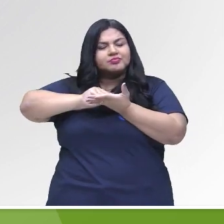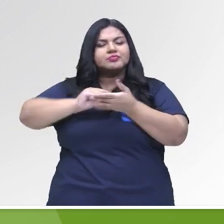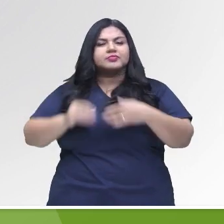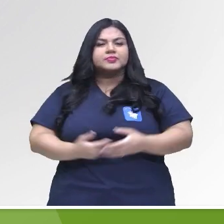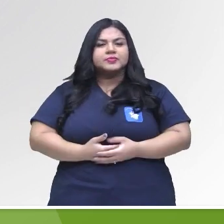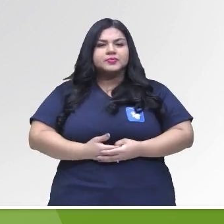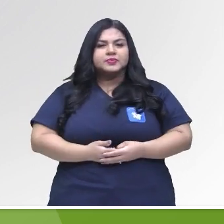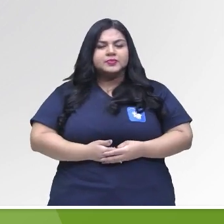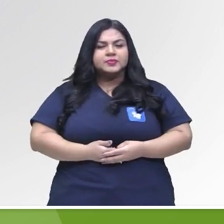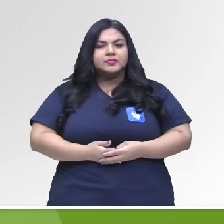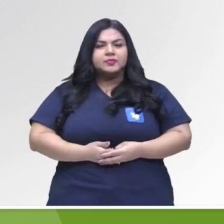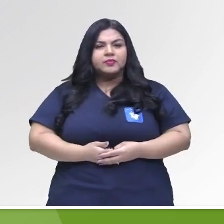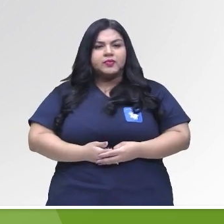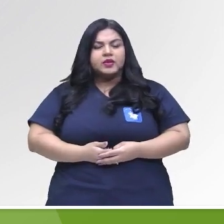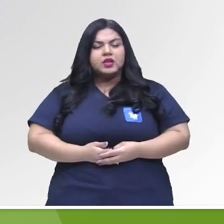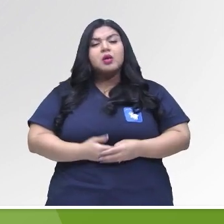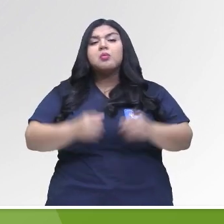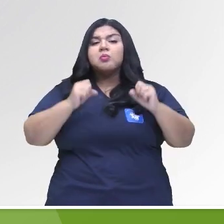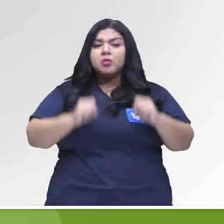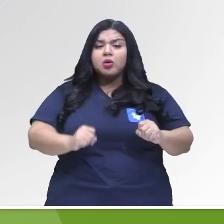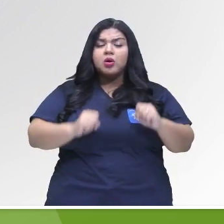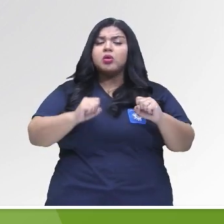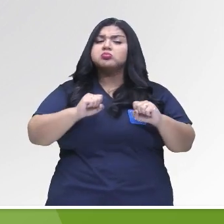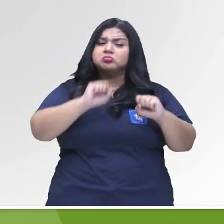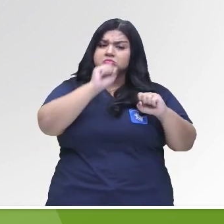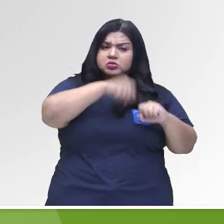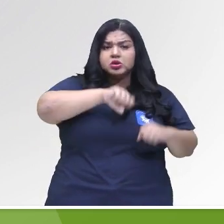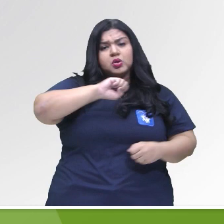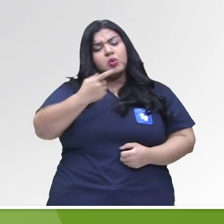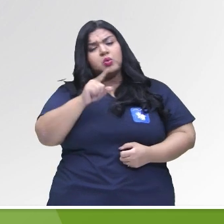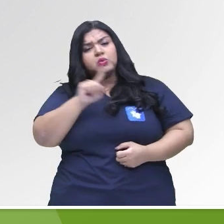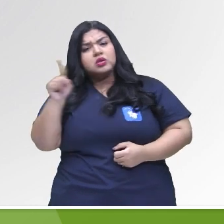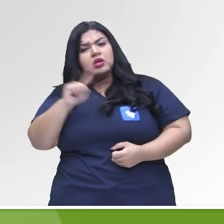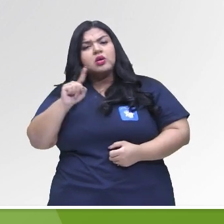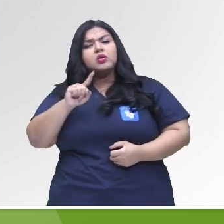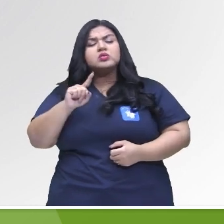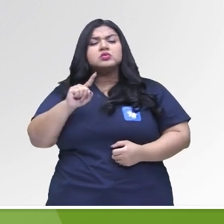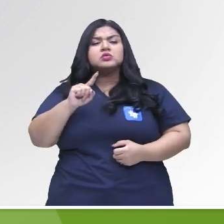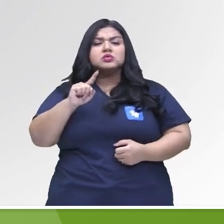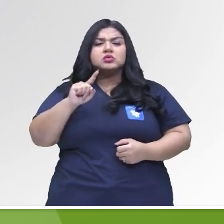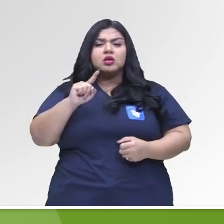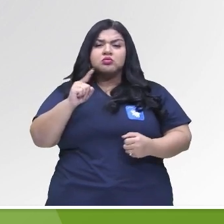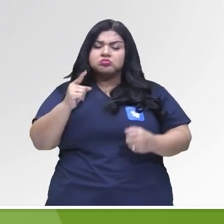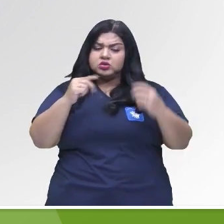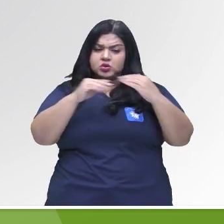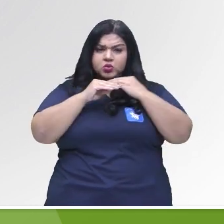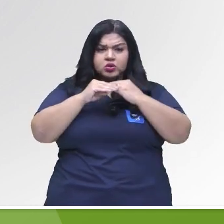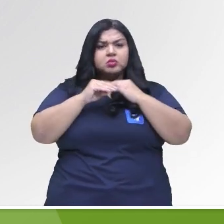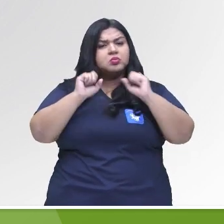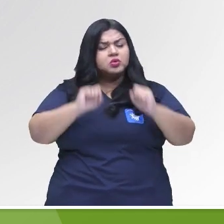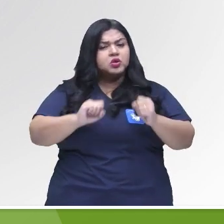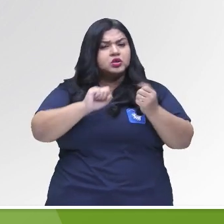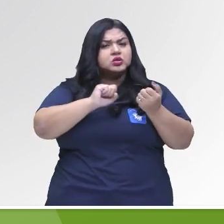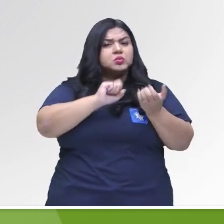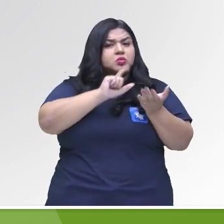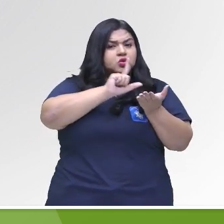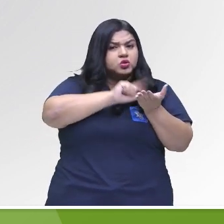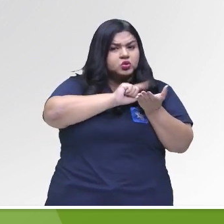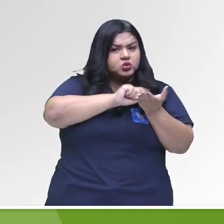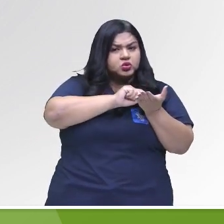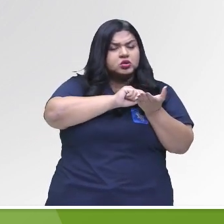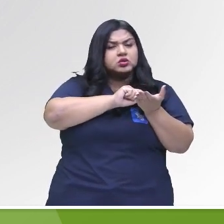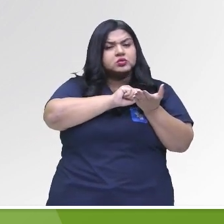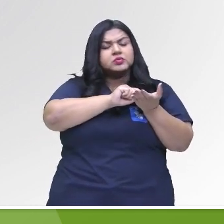tá? E podem ou não ser unidades iguais. Então, a gente pode ter monômeros iguais, formando